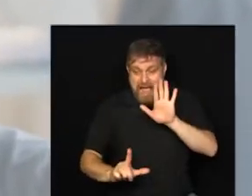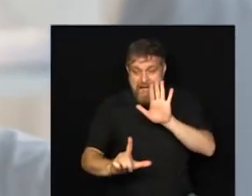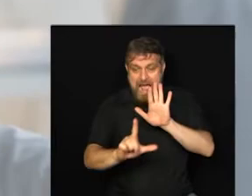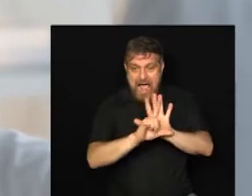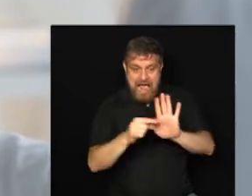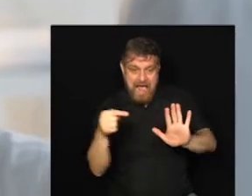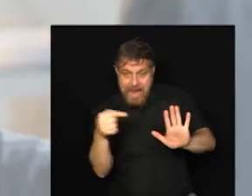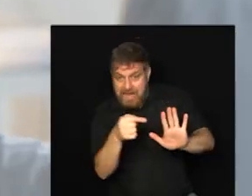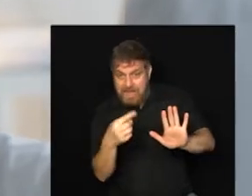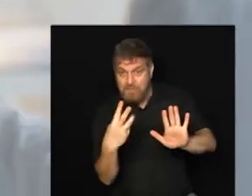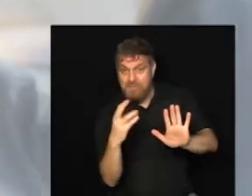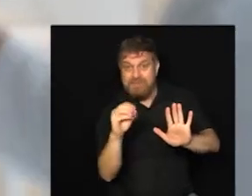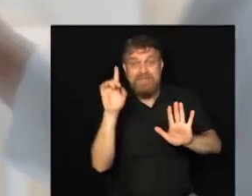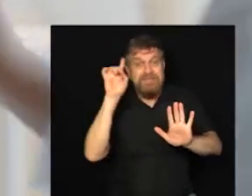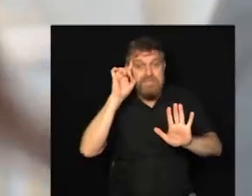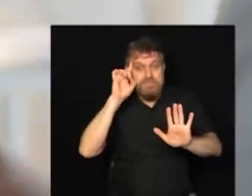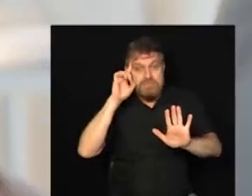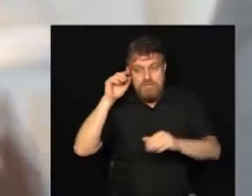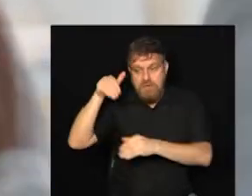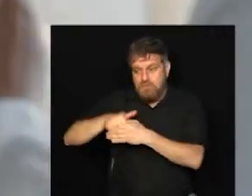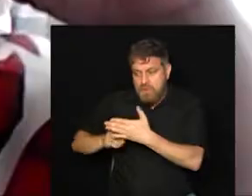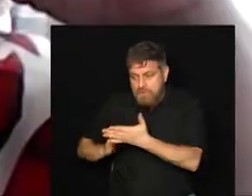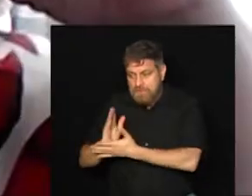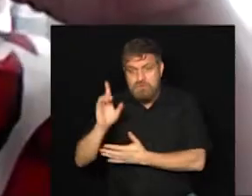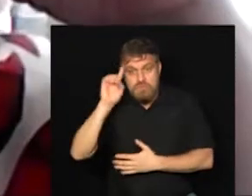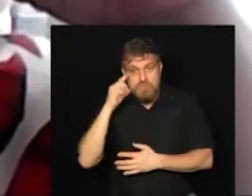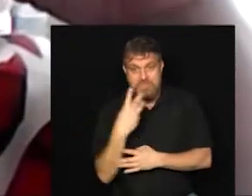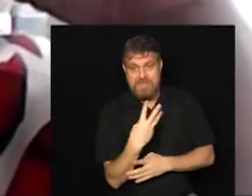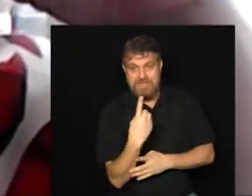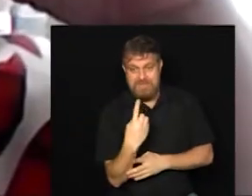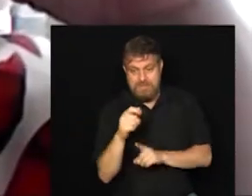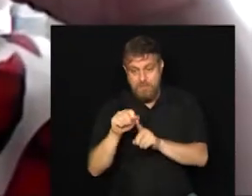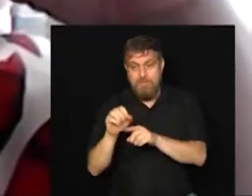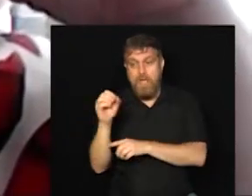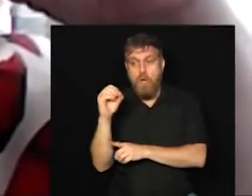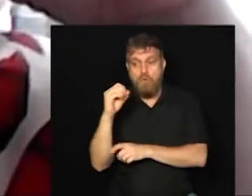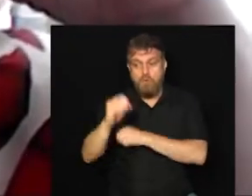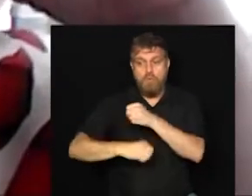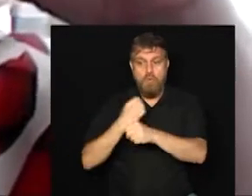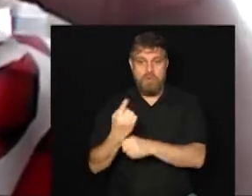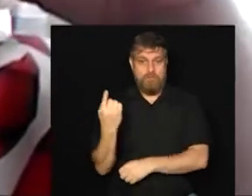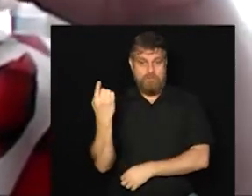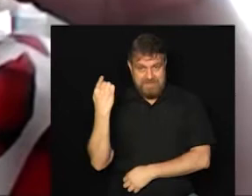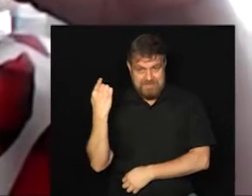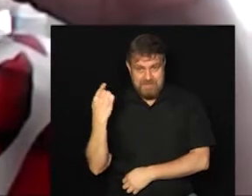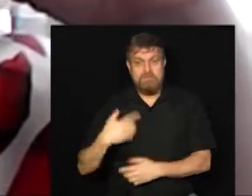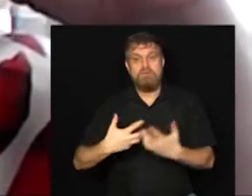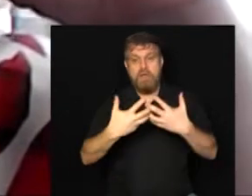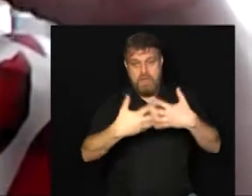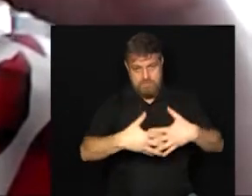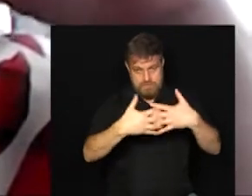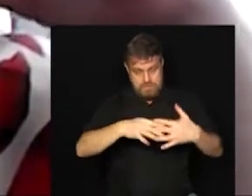30 dias, que é uma lei que foi aprovada em 31 de outubro do ano passado, já entrou em vigor agora depois